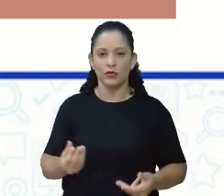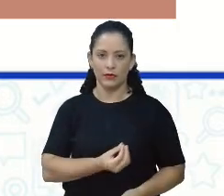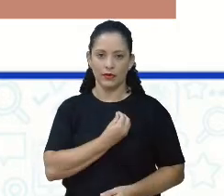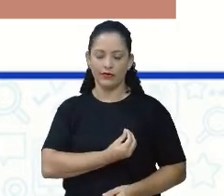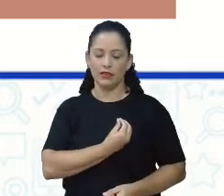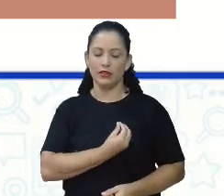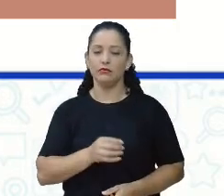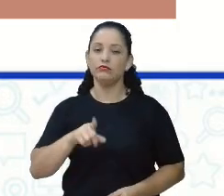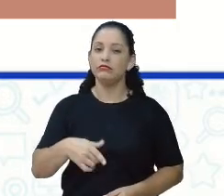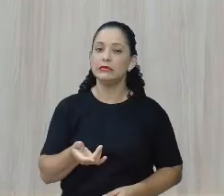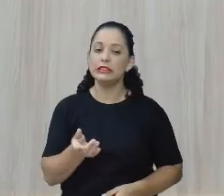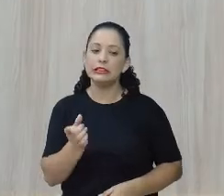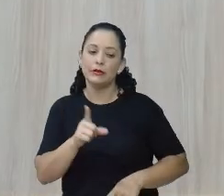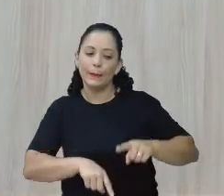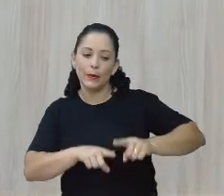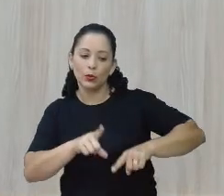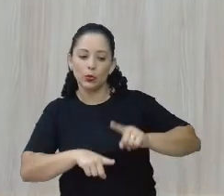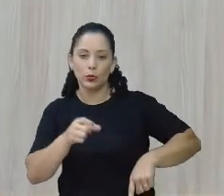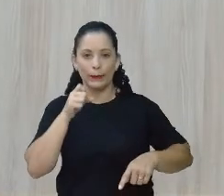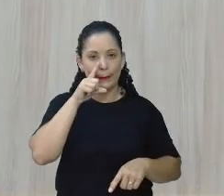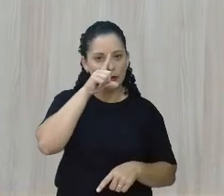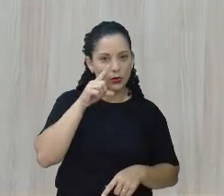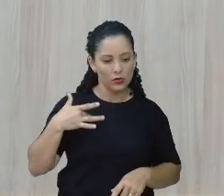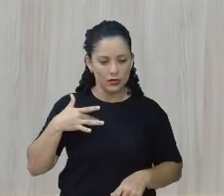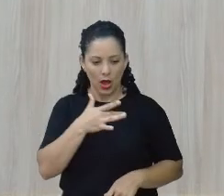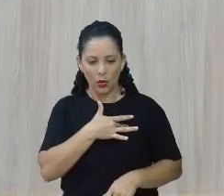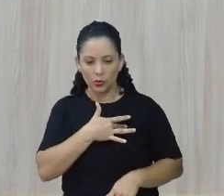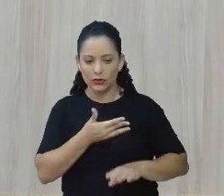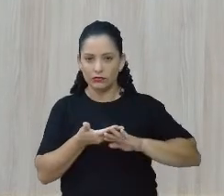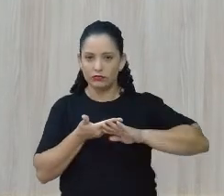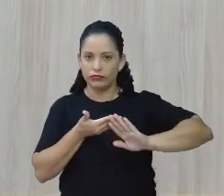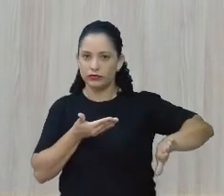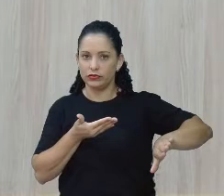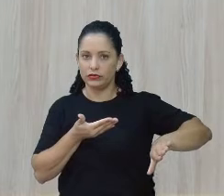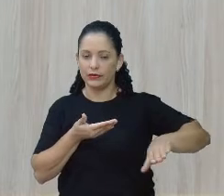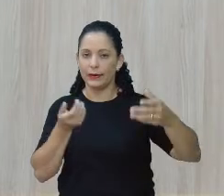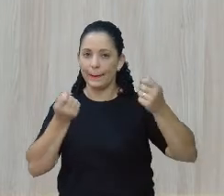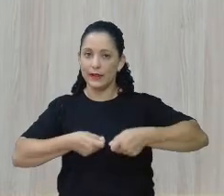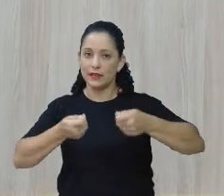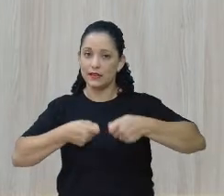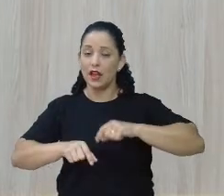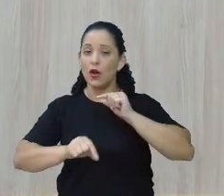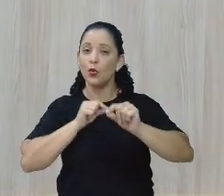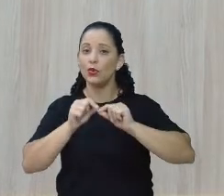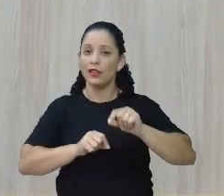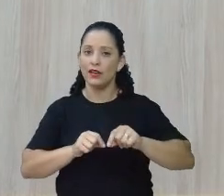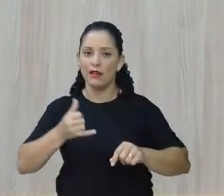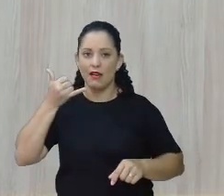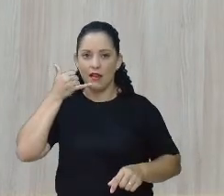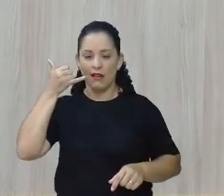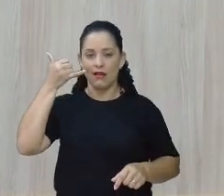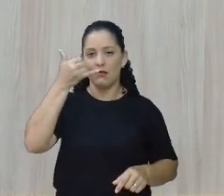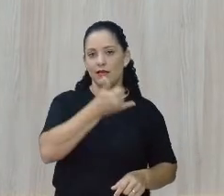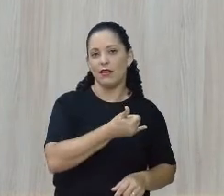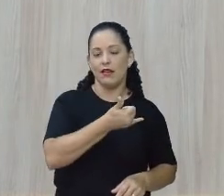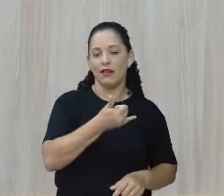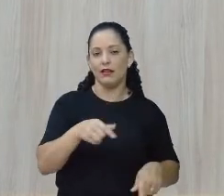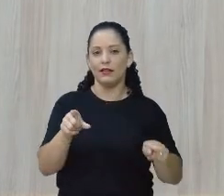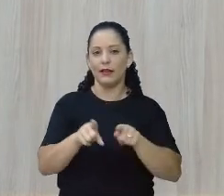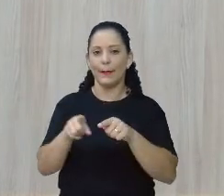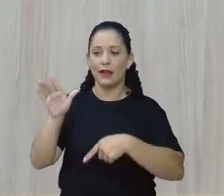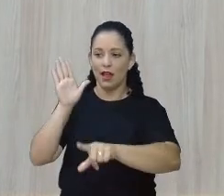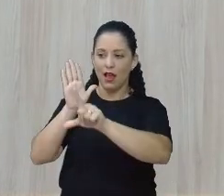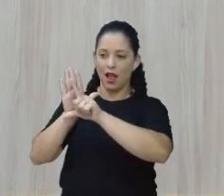Então, se alguma coisa for considerada perigosa para a sua saúde, é muito provável que você possa aí recorrer com base no